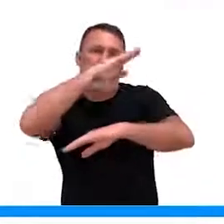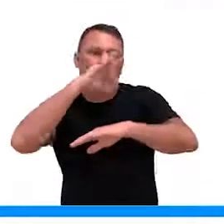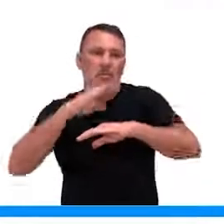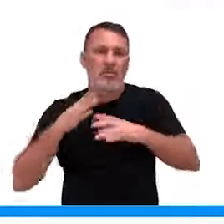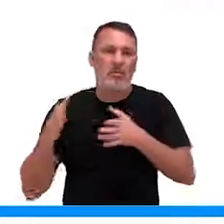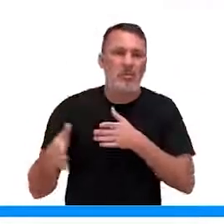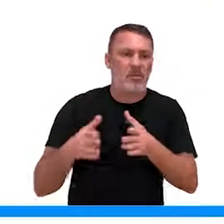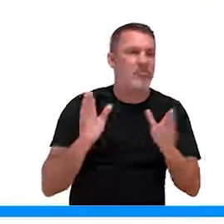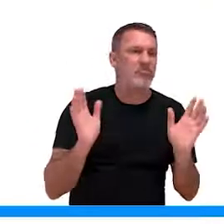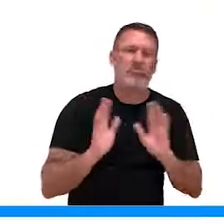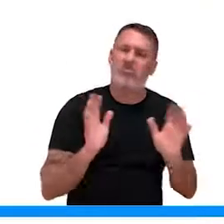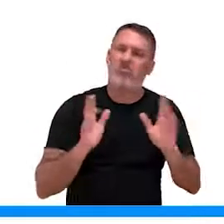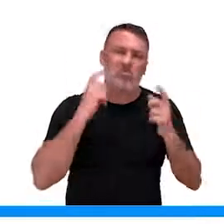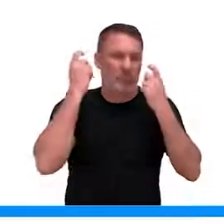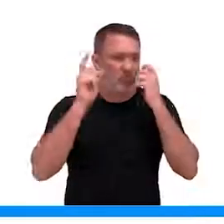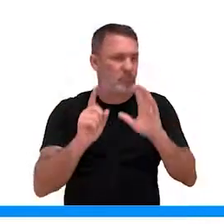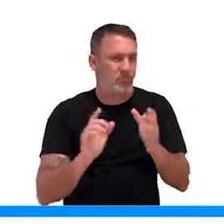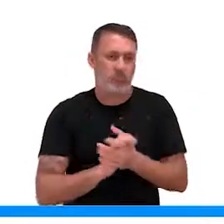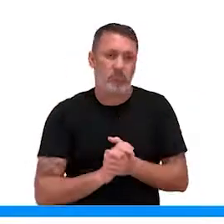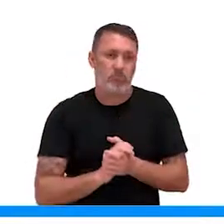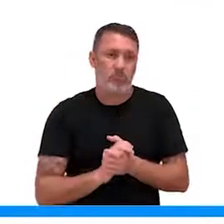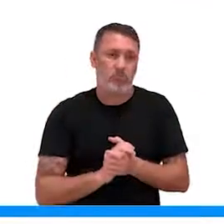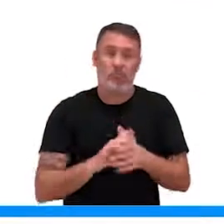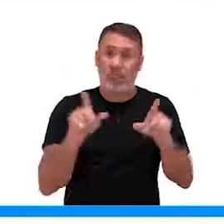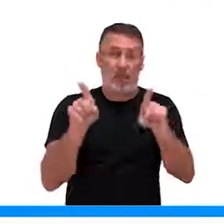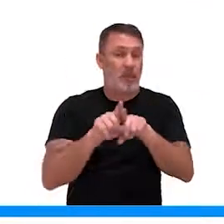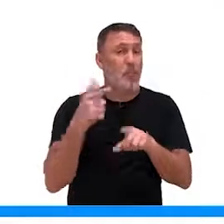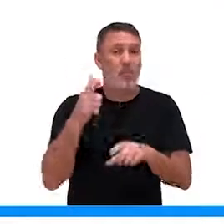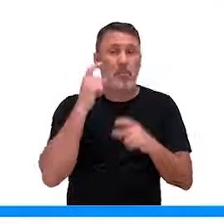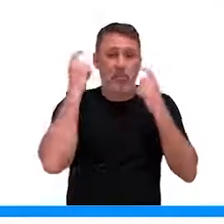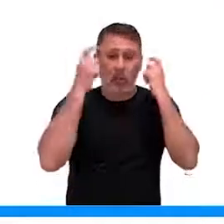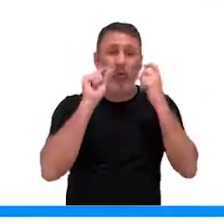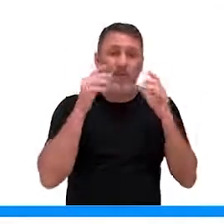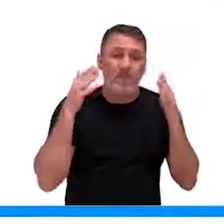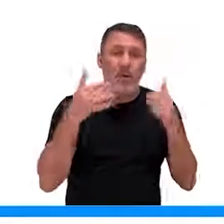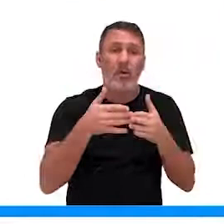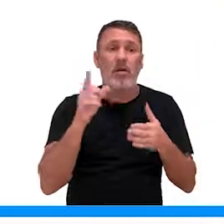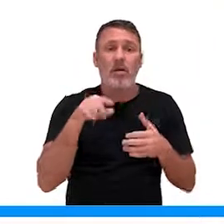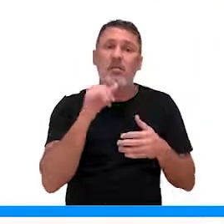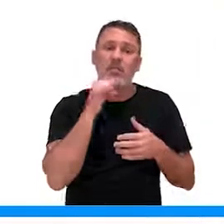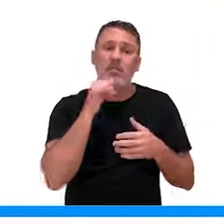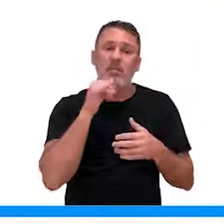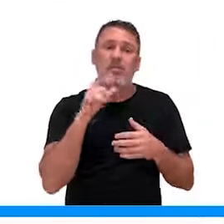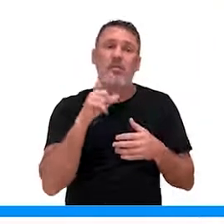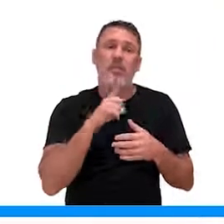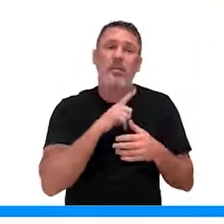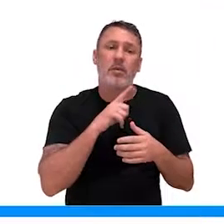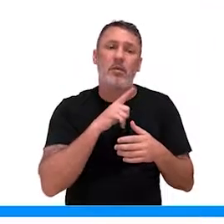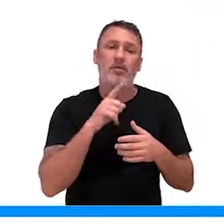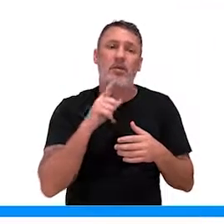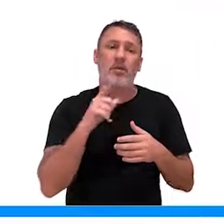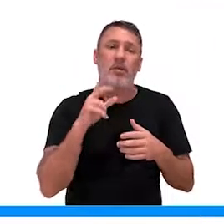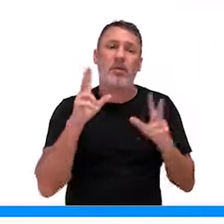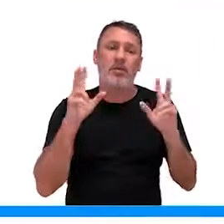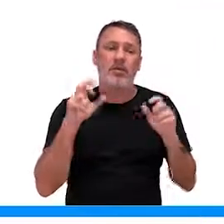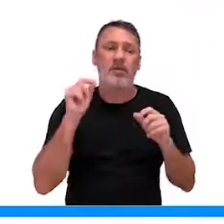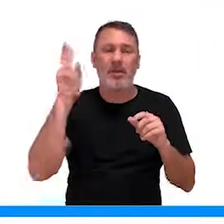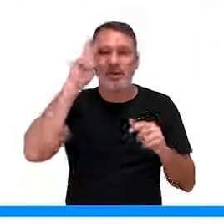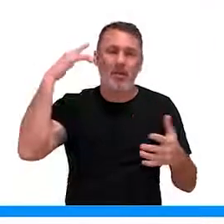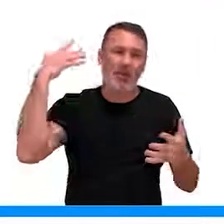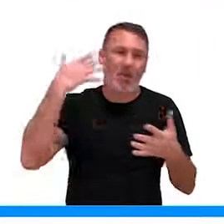sedimentares. Não! Ele também não focou aqui, não se diferenciou somente se apegando à questão